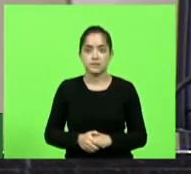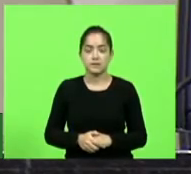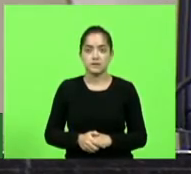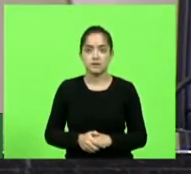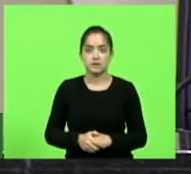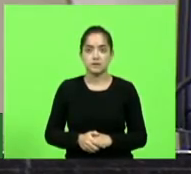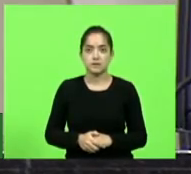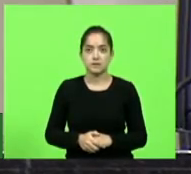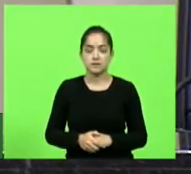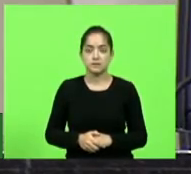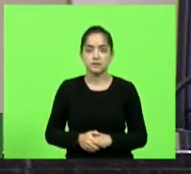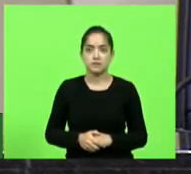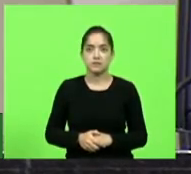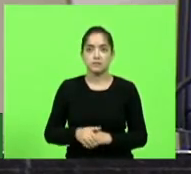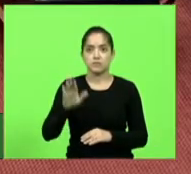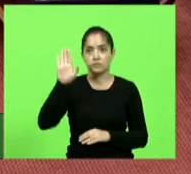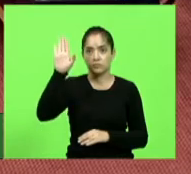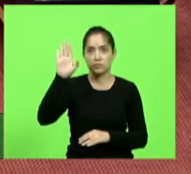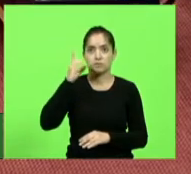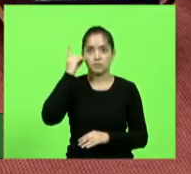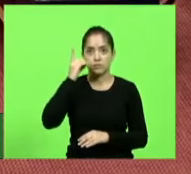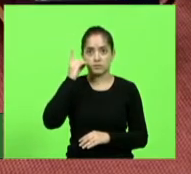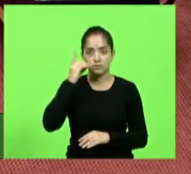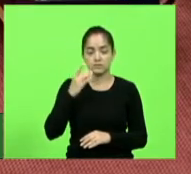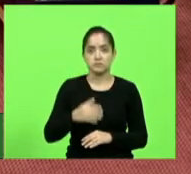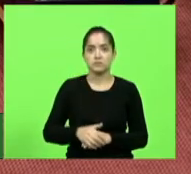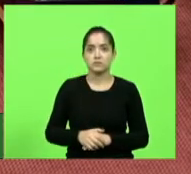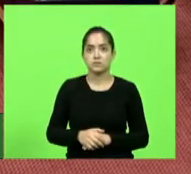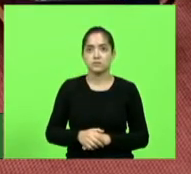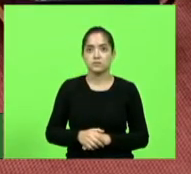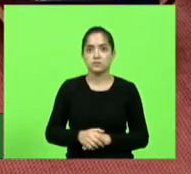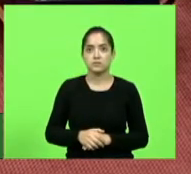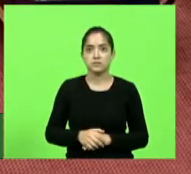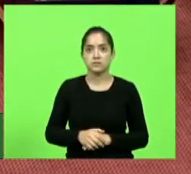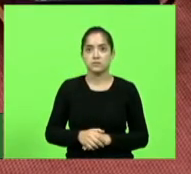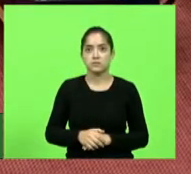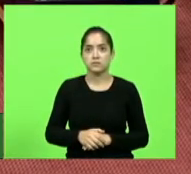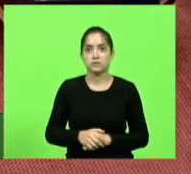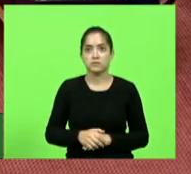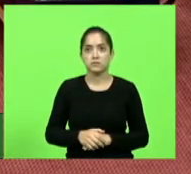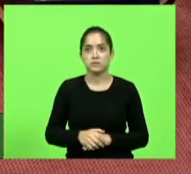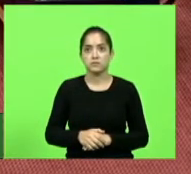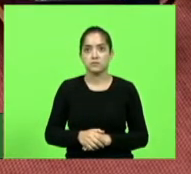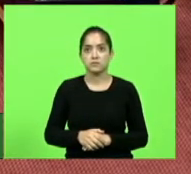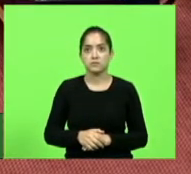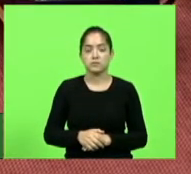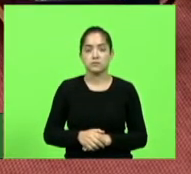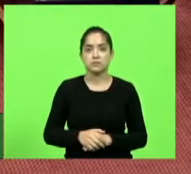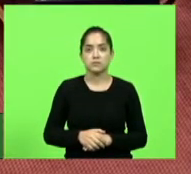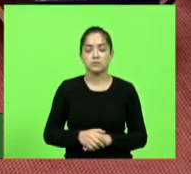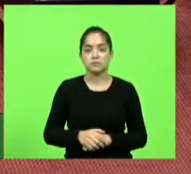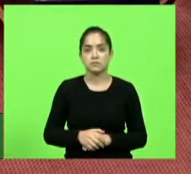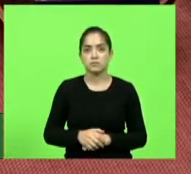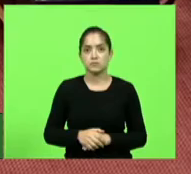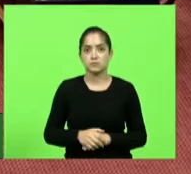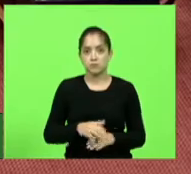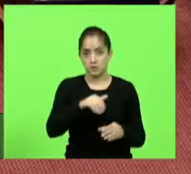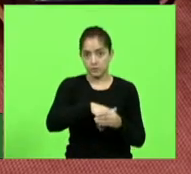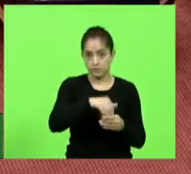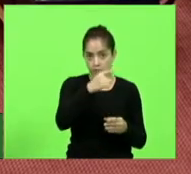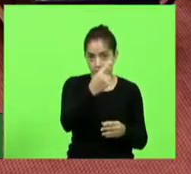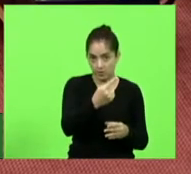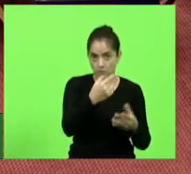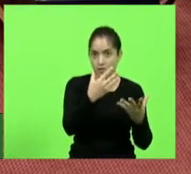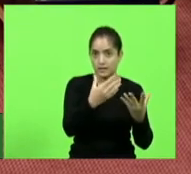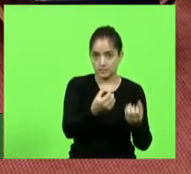Senhor presidente, questão de ordem. Voto 1 é quem a vota... favor da CPI. Voto 2 é contra a CPI. Quem vota 1, vota a